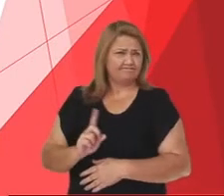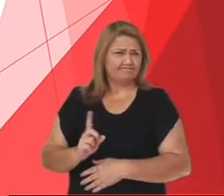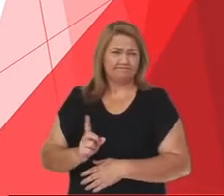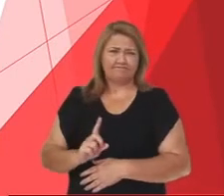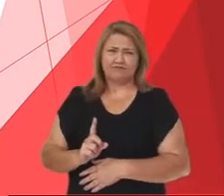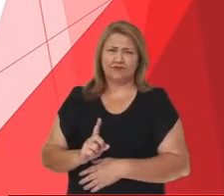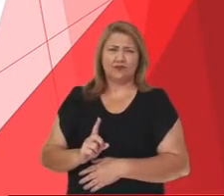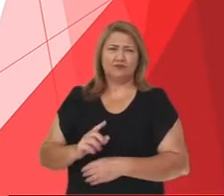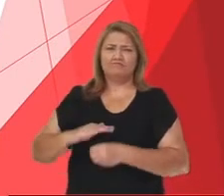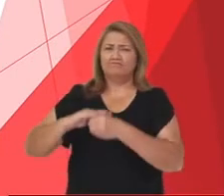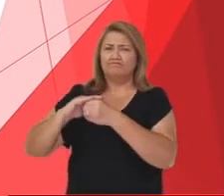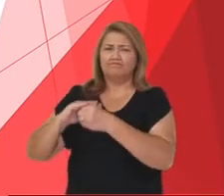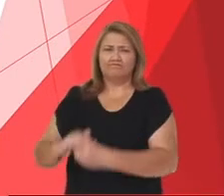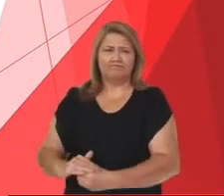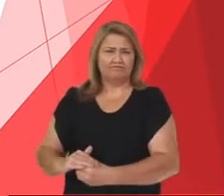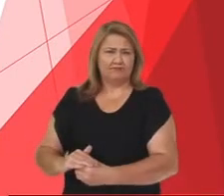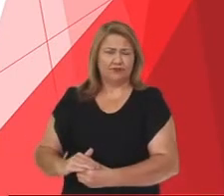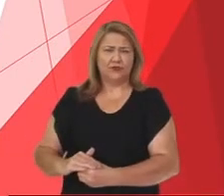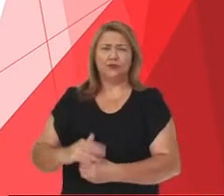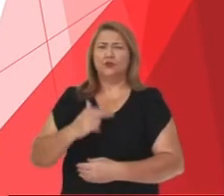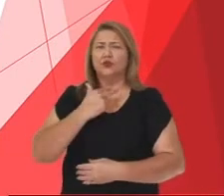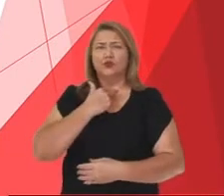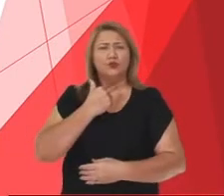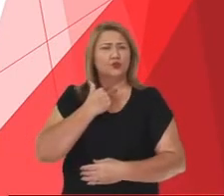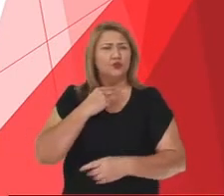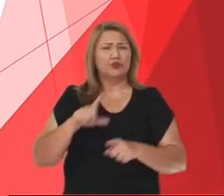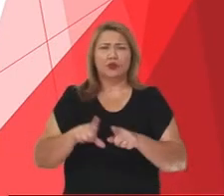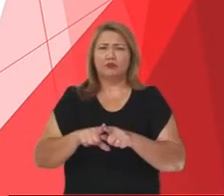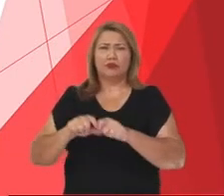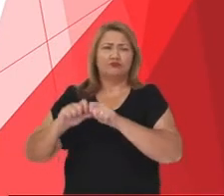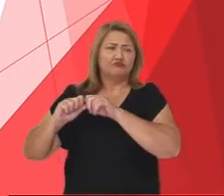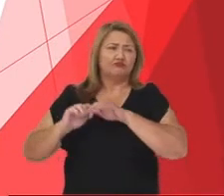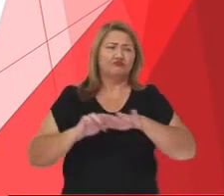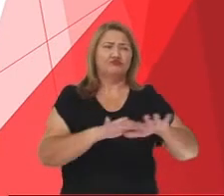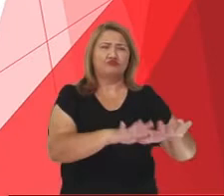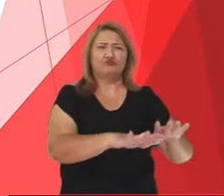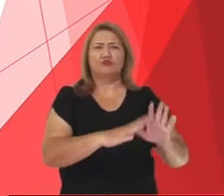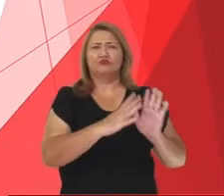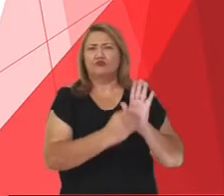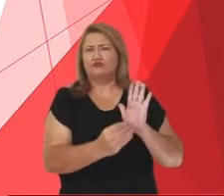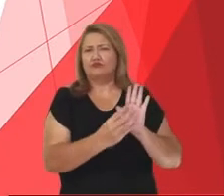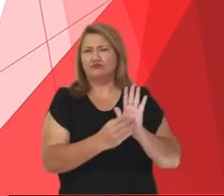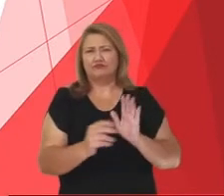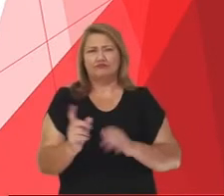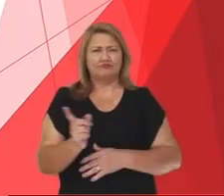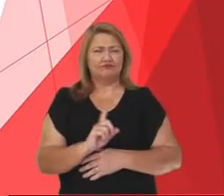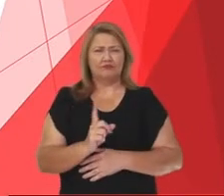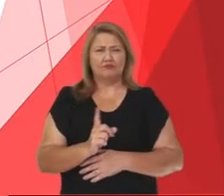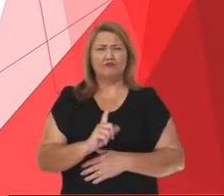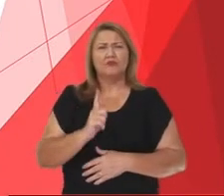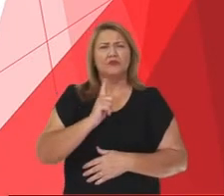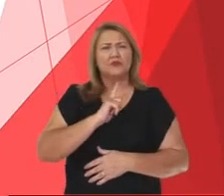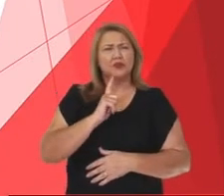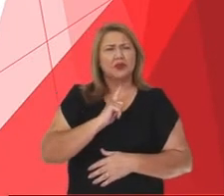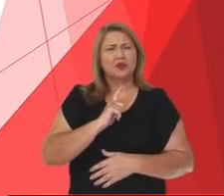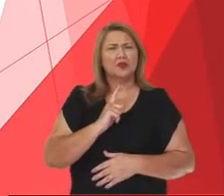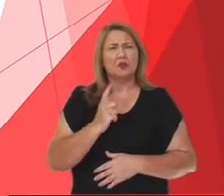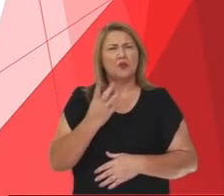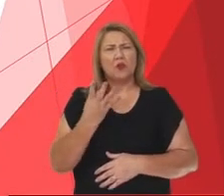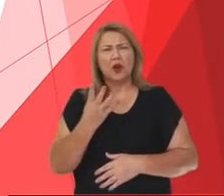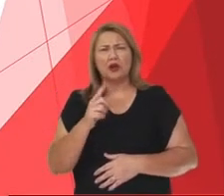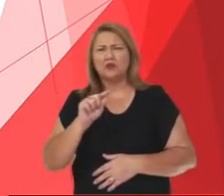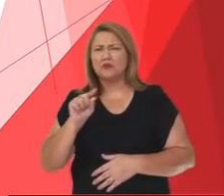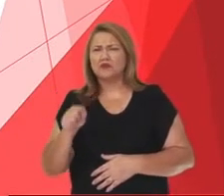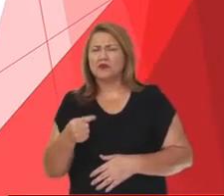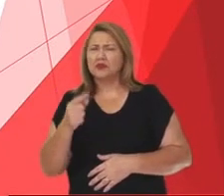menos podia aí, ser reproduzida aqui no nosso país. Tanto é que aproximadamente